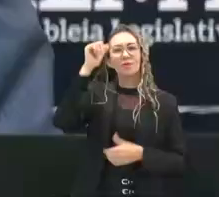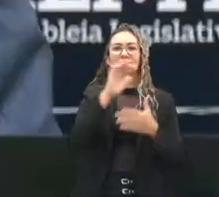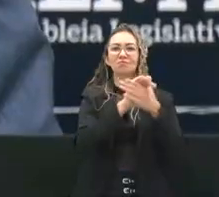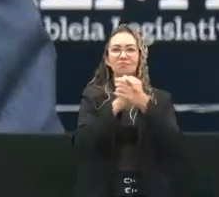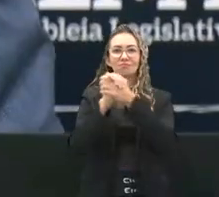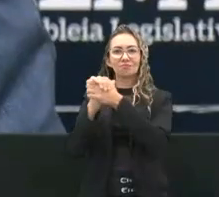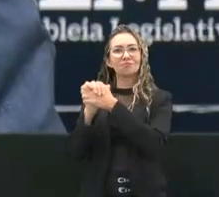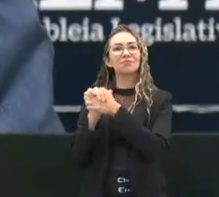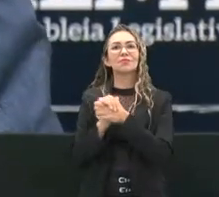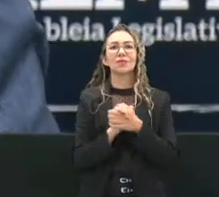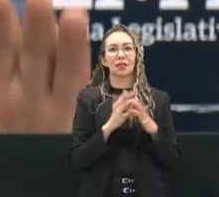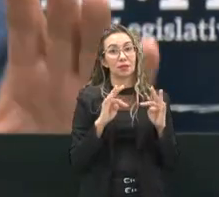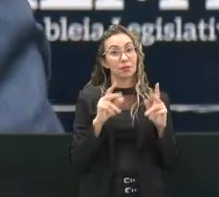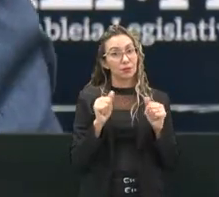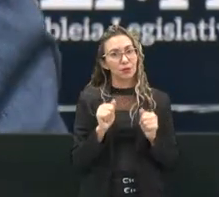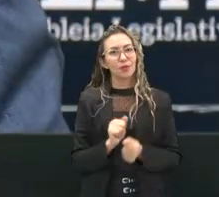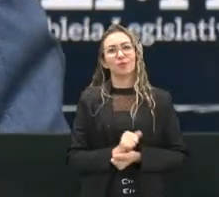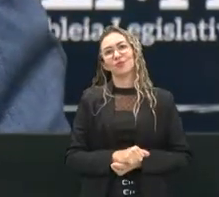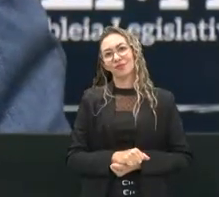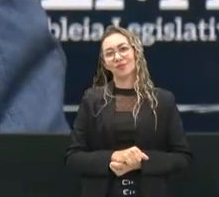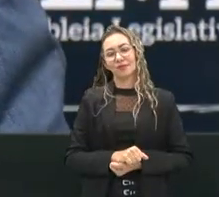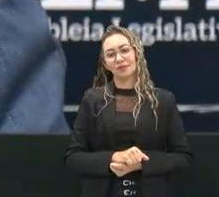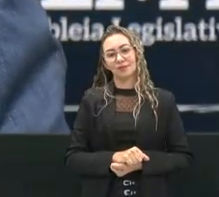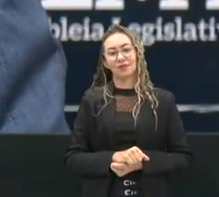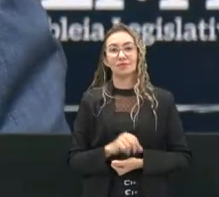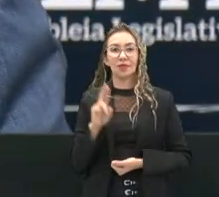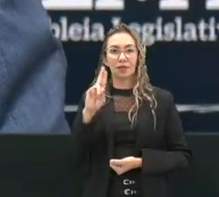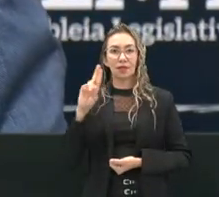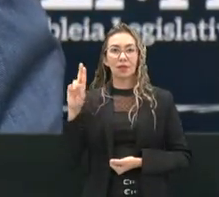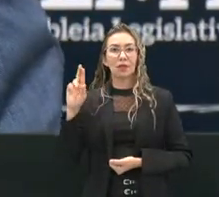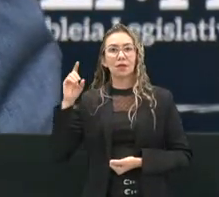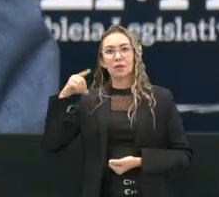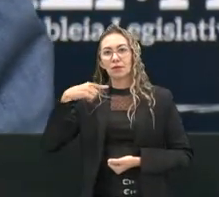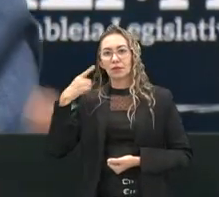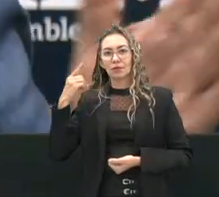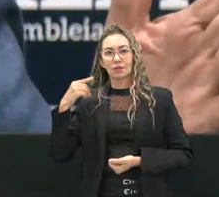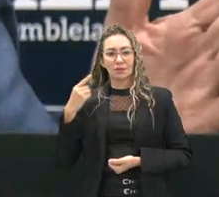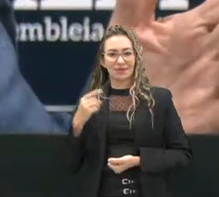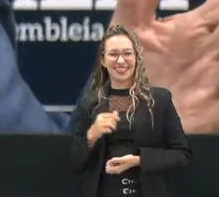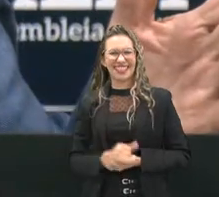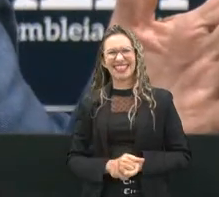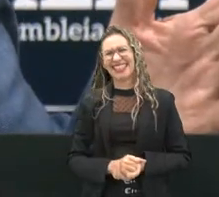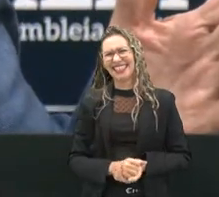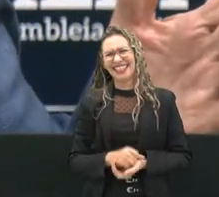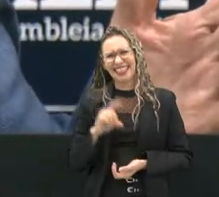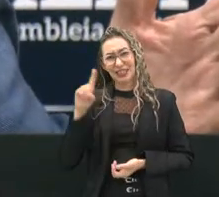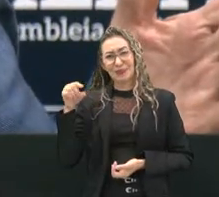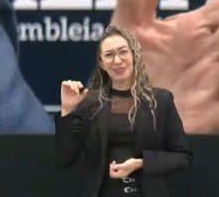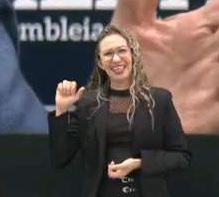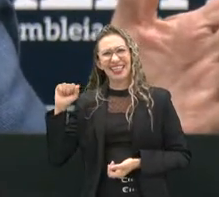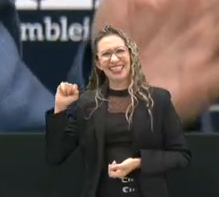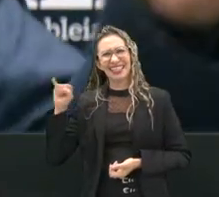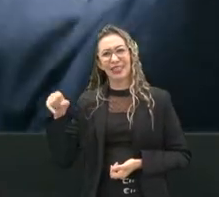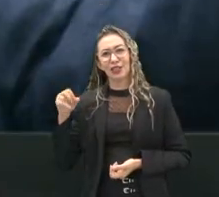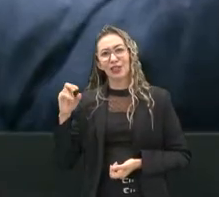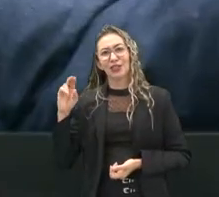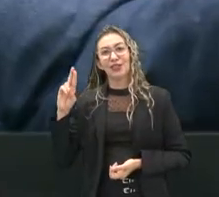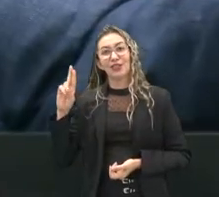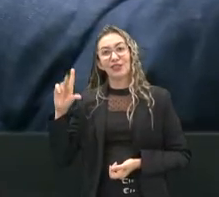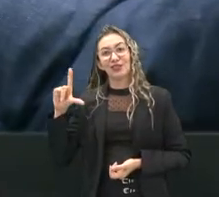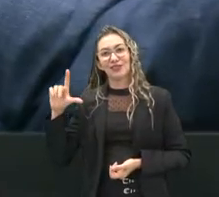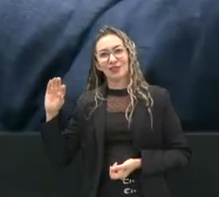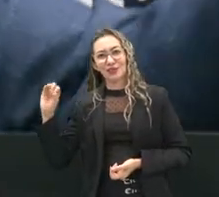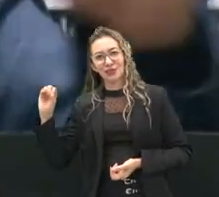todos em nome do deputado Júlio Miller. Olha aí, Júlio Miller. Quanta honra. Está no